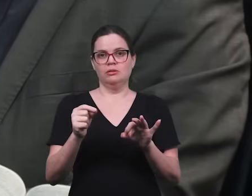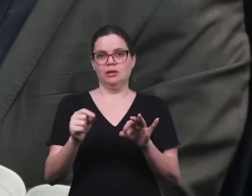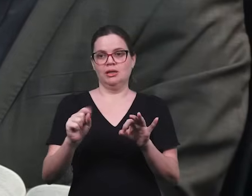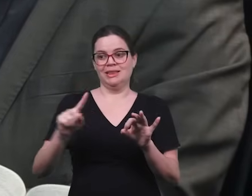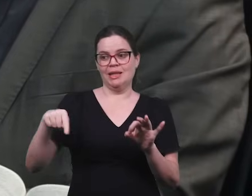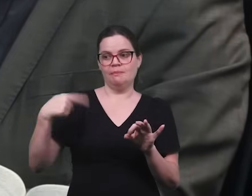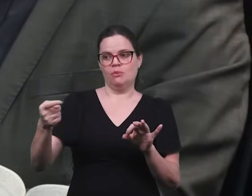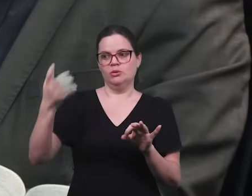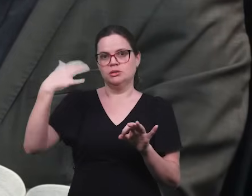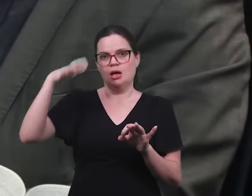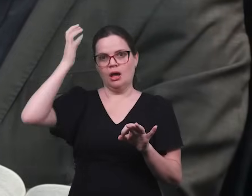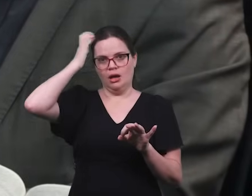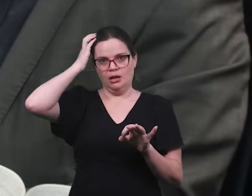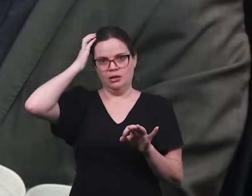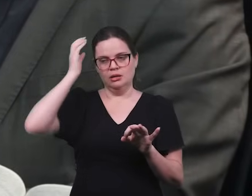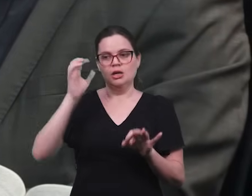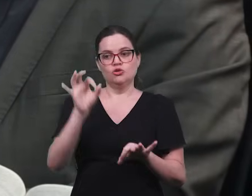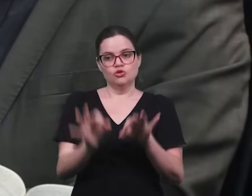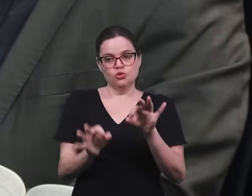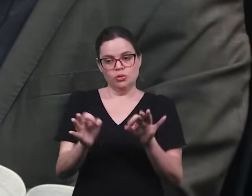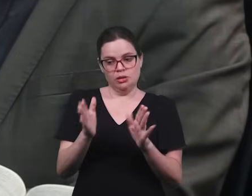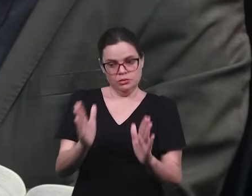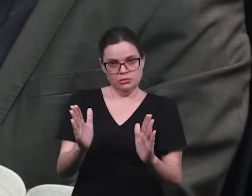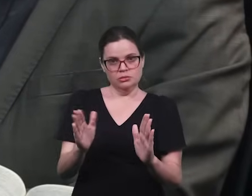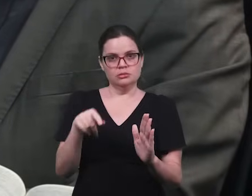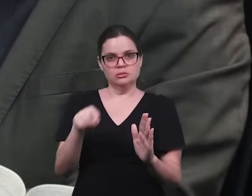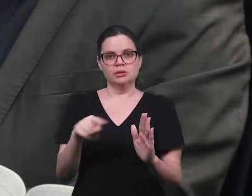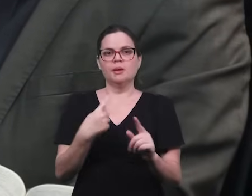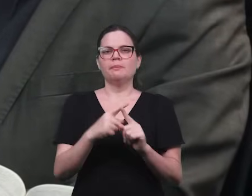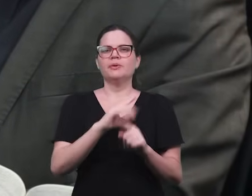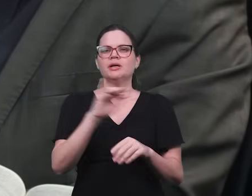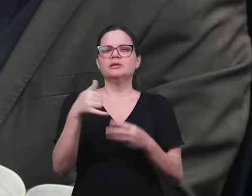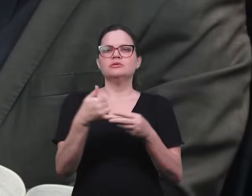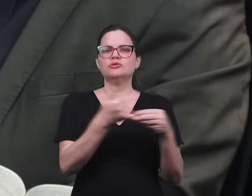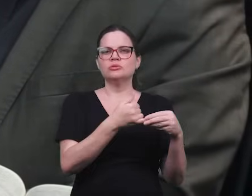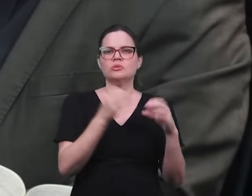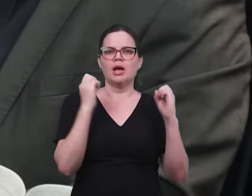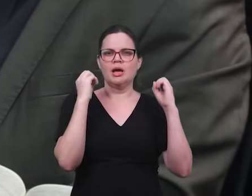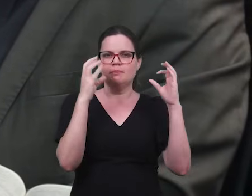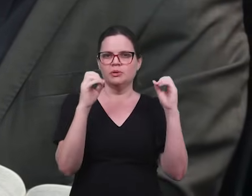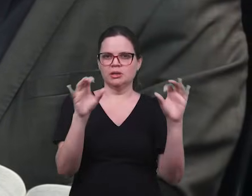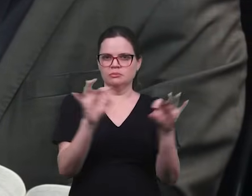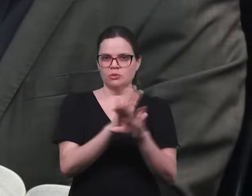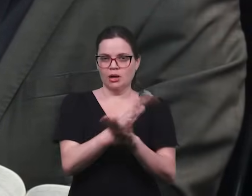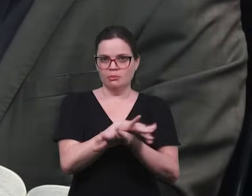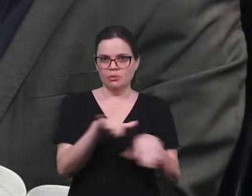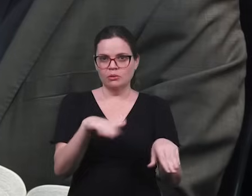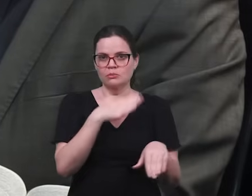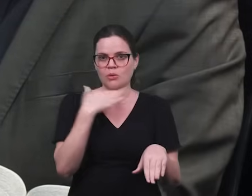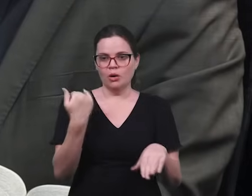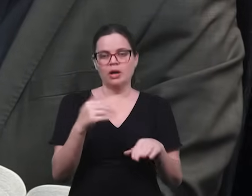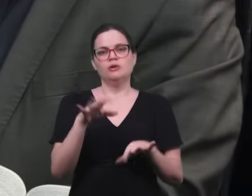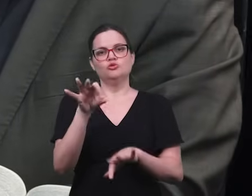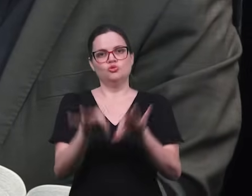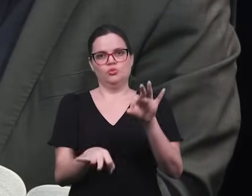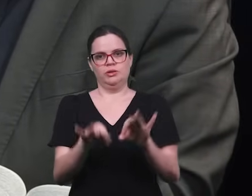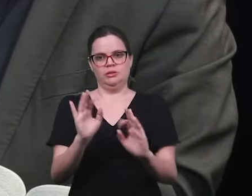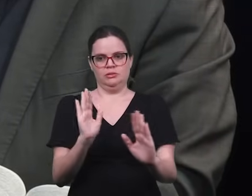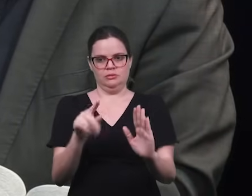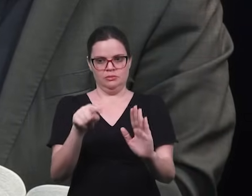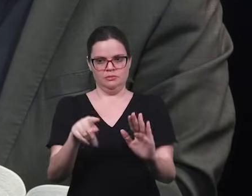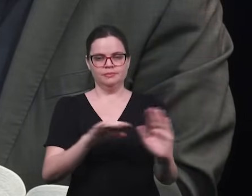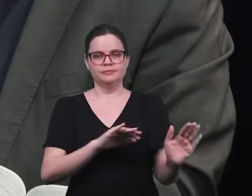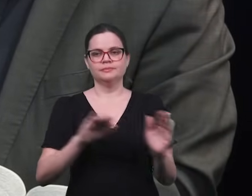dos reis, né, que logo após o período de Moisés e Josué. Exatamente,